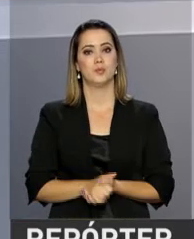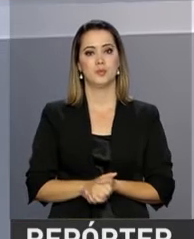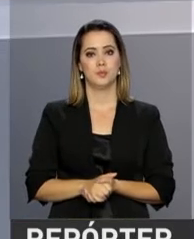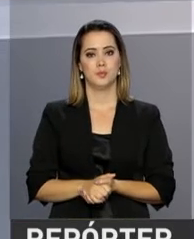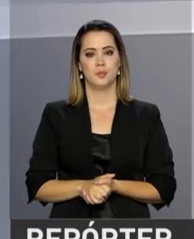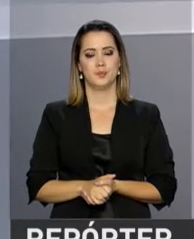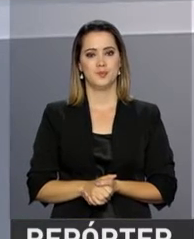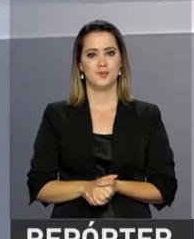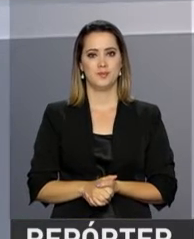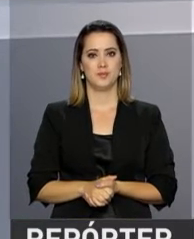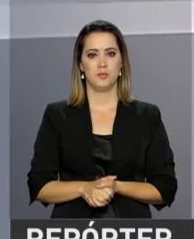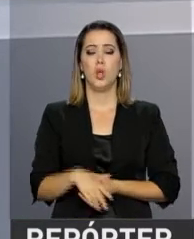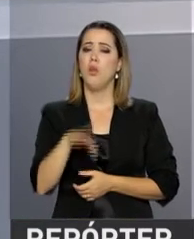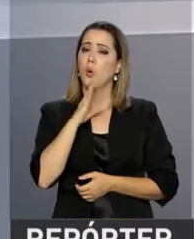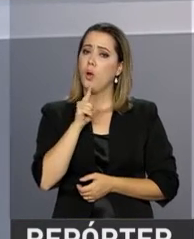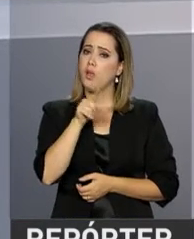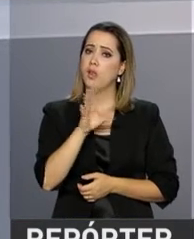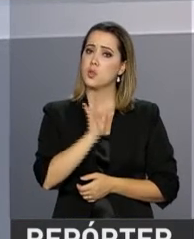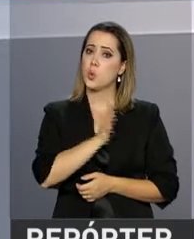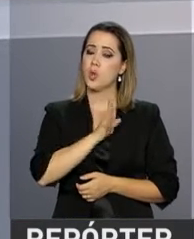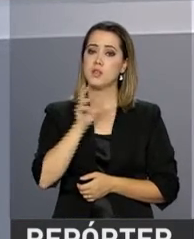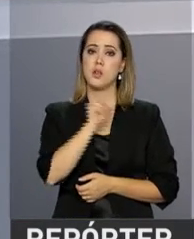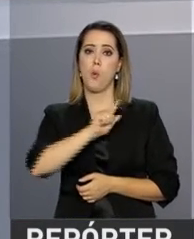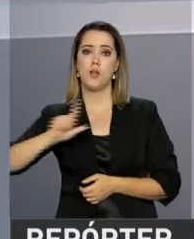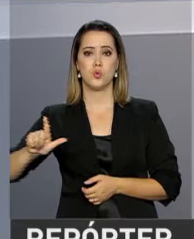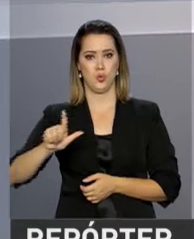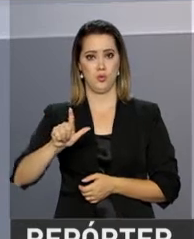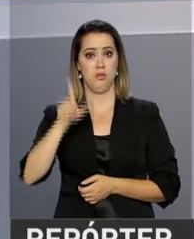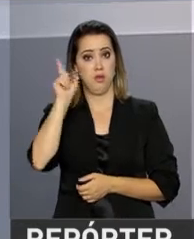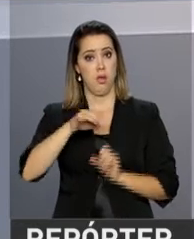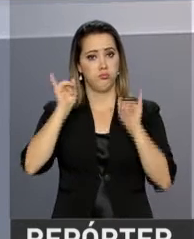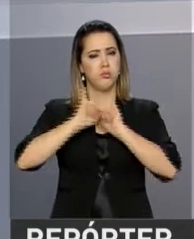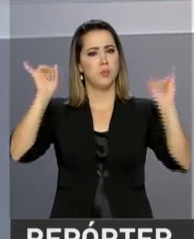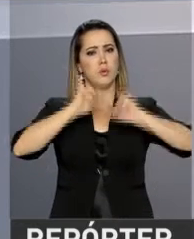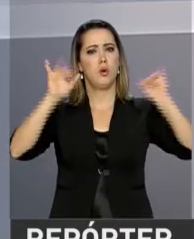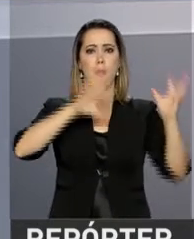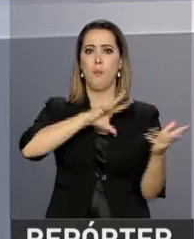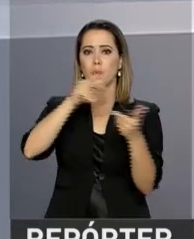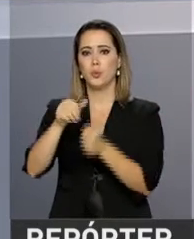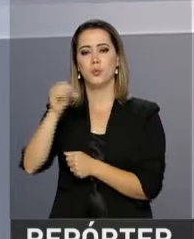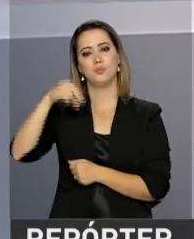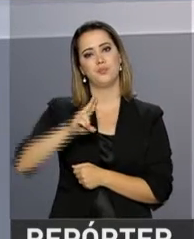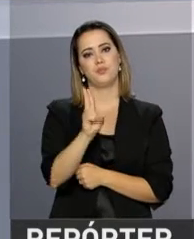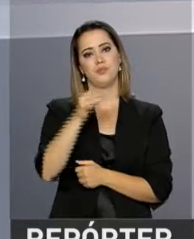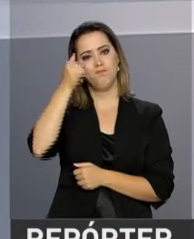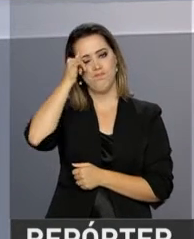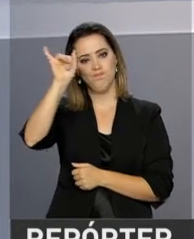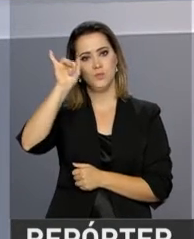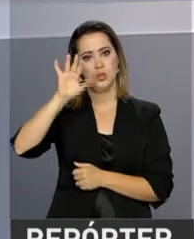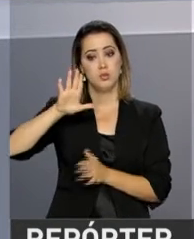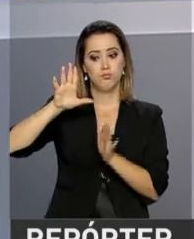você já ouviu falar no coração azul é uma campanha internacional das nações unidas para o combate ao tráfico